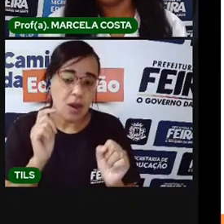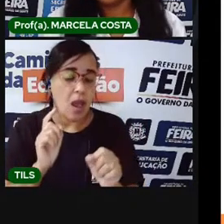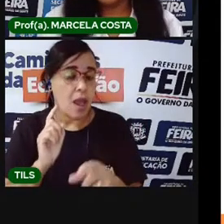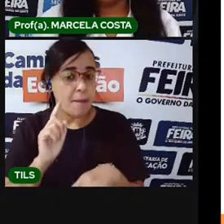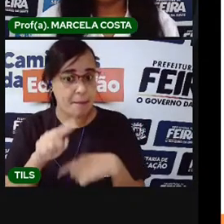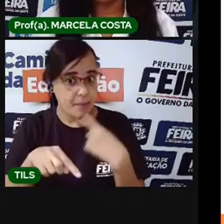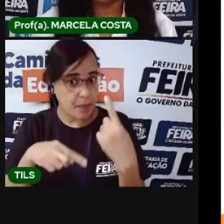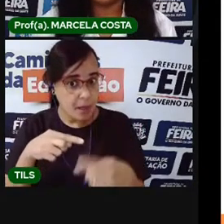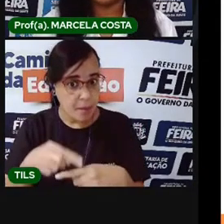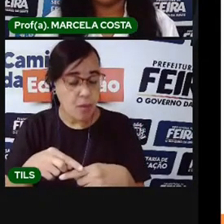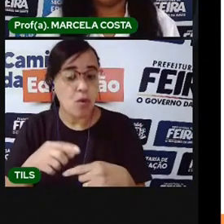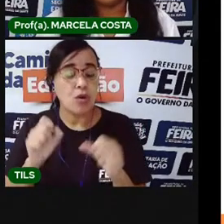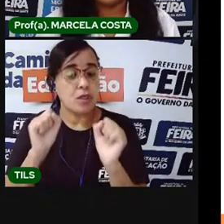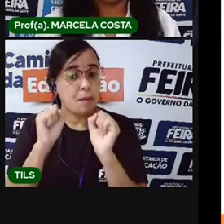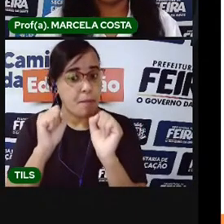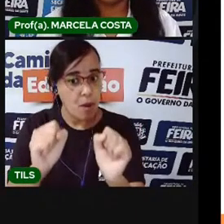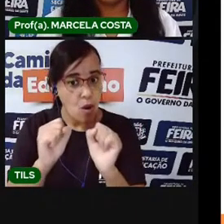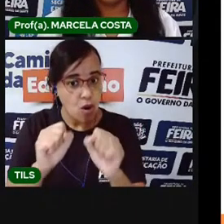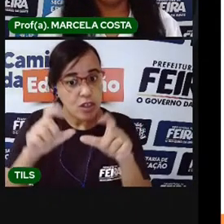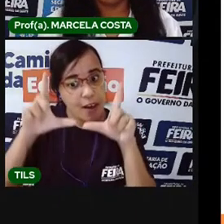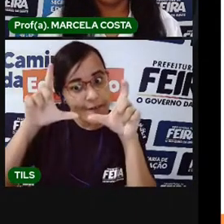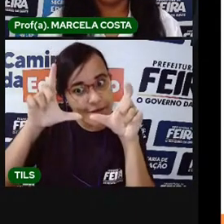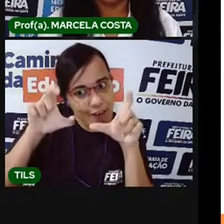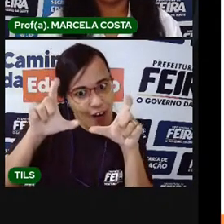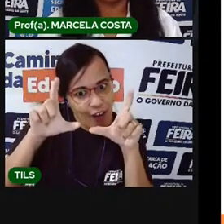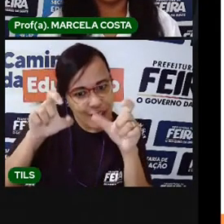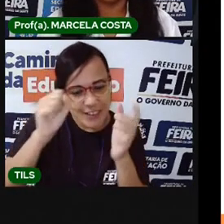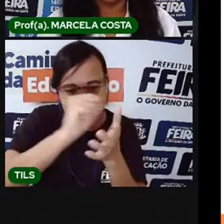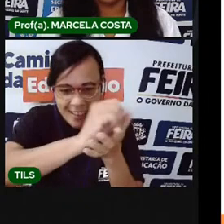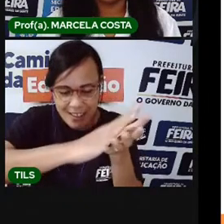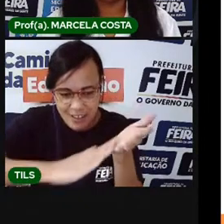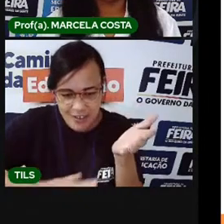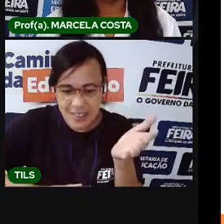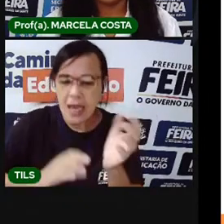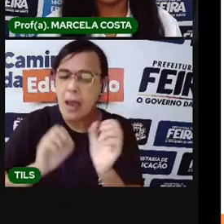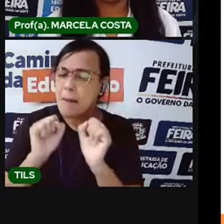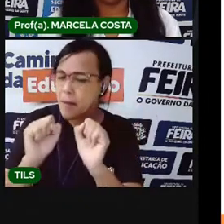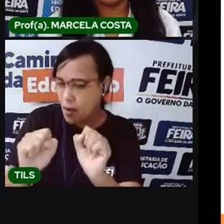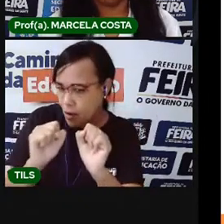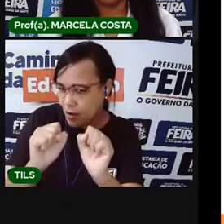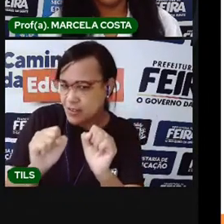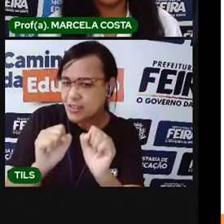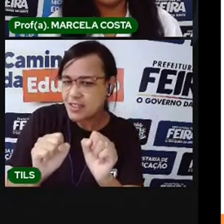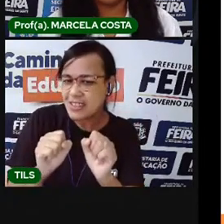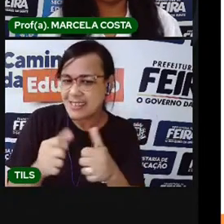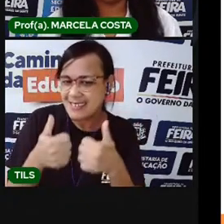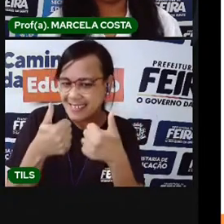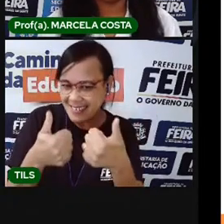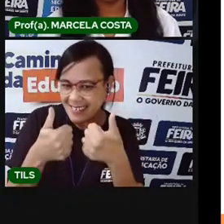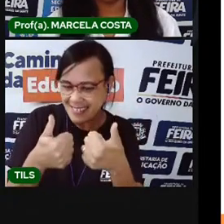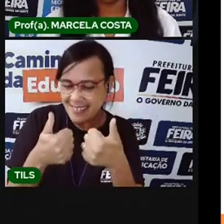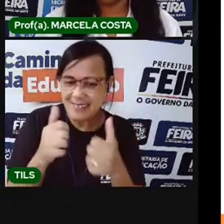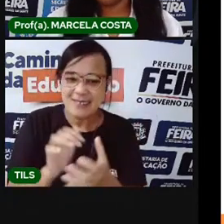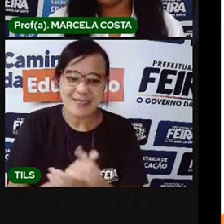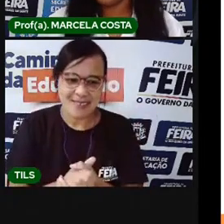você pode tirar uma foto dessa atividade e encaminhar para a professora da sua escola. Ela vai ficar muito alegre.